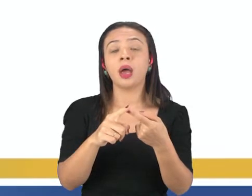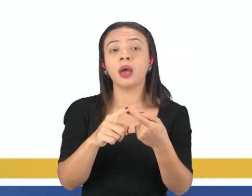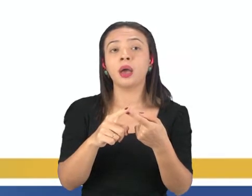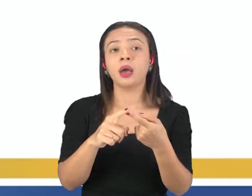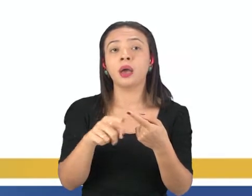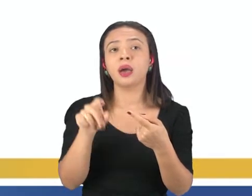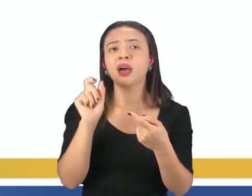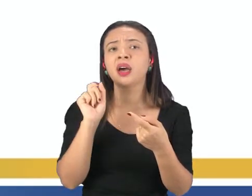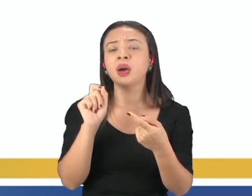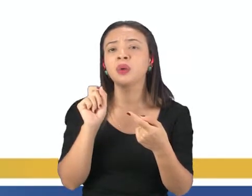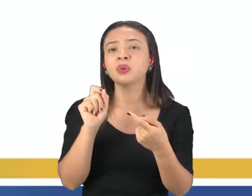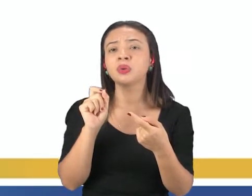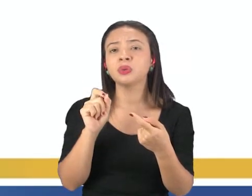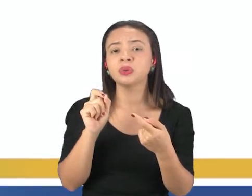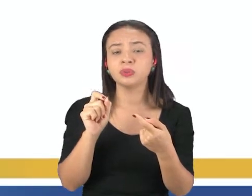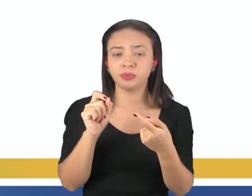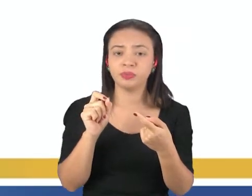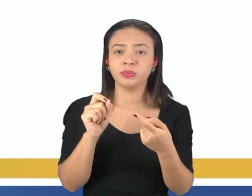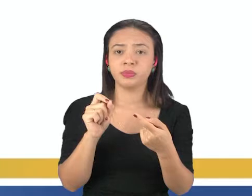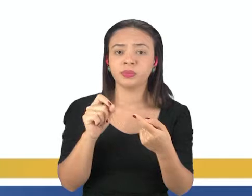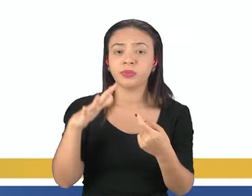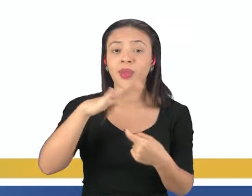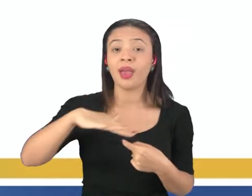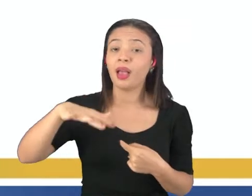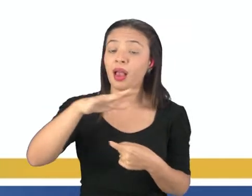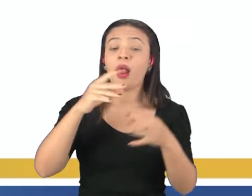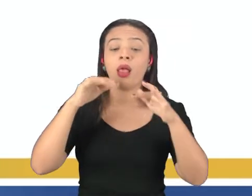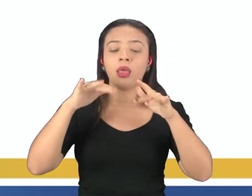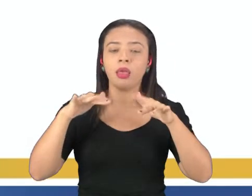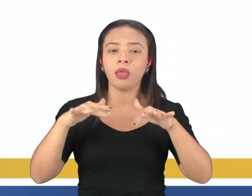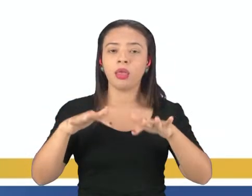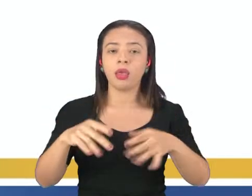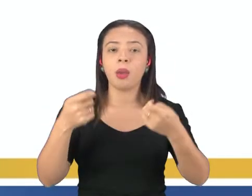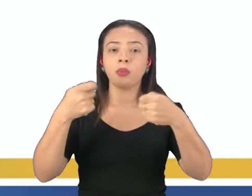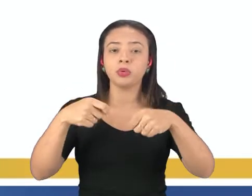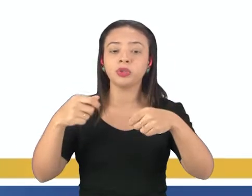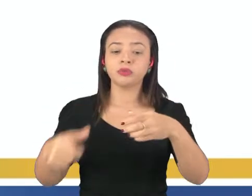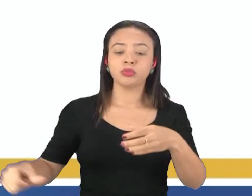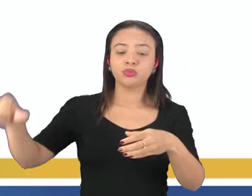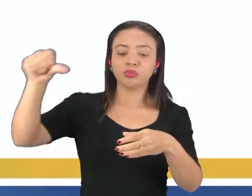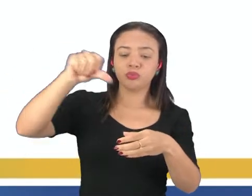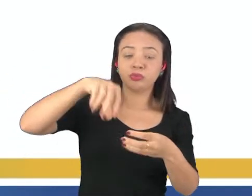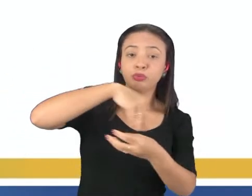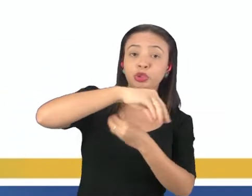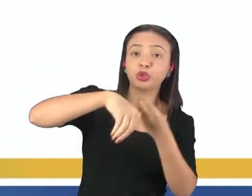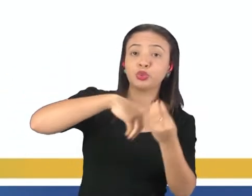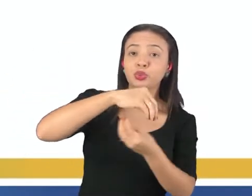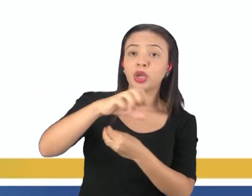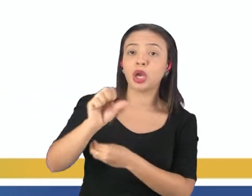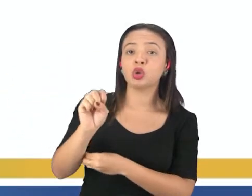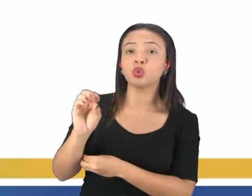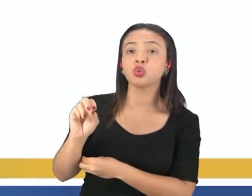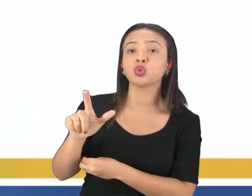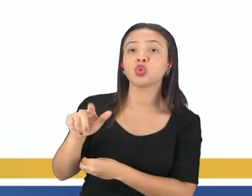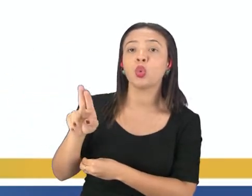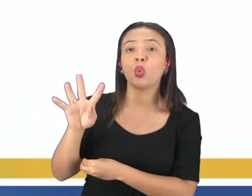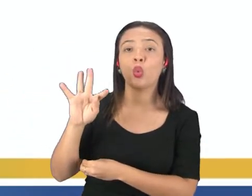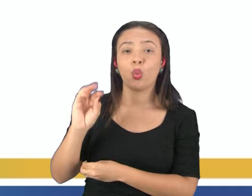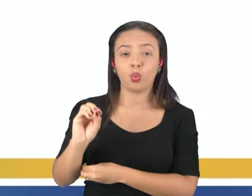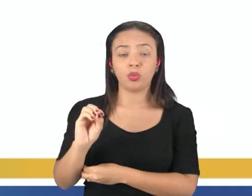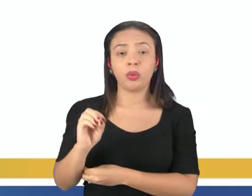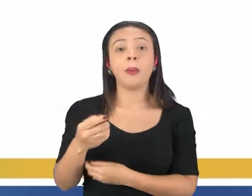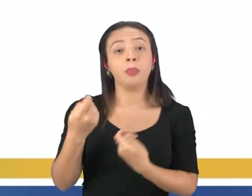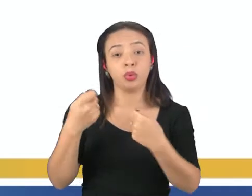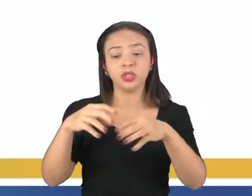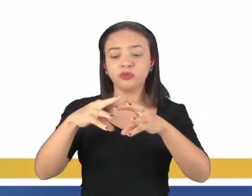ele vai ser aí, né, um meio líquido, onde eu posso adicionar um soluto, e esse soluto pode ser que consiga se